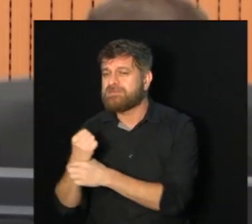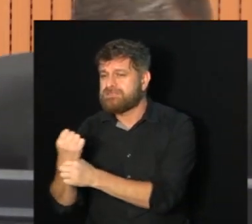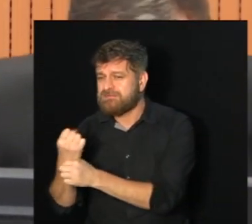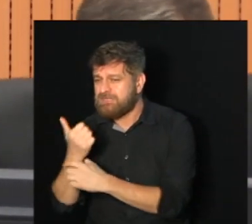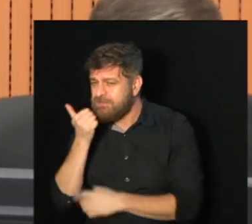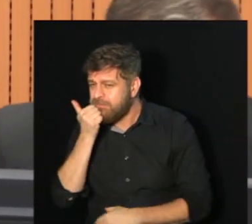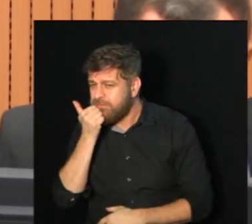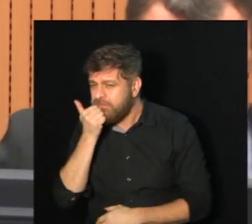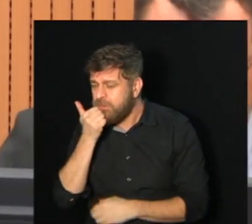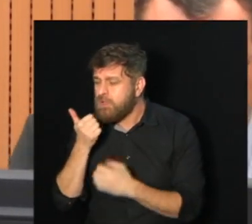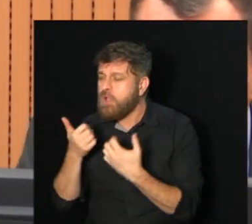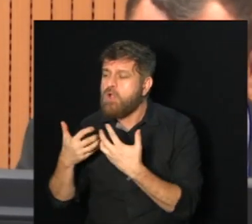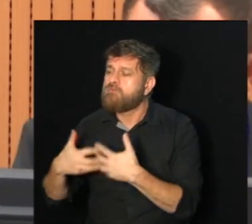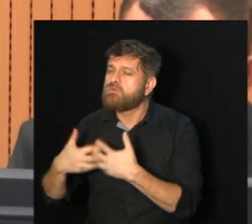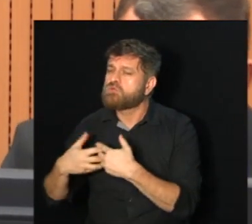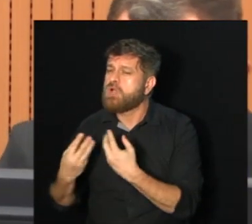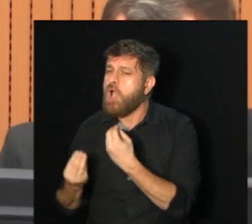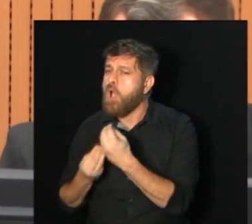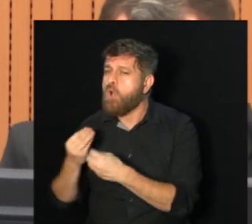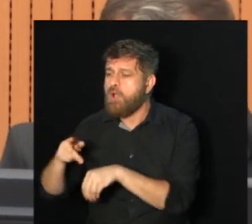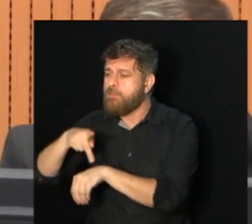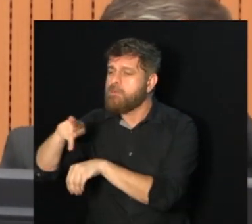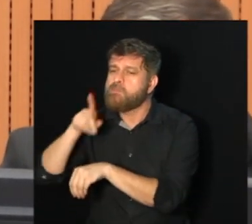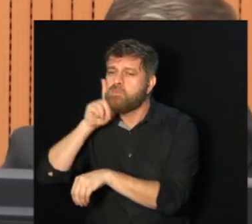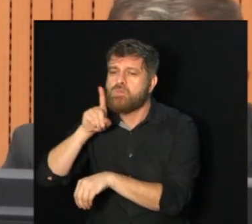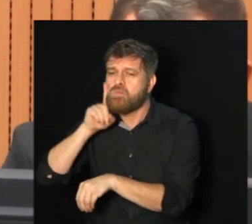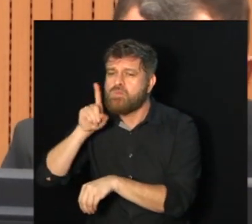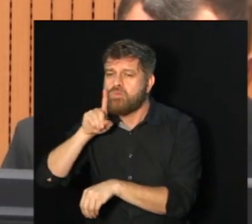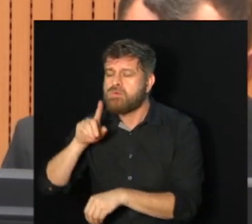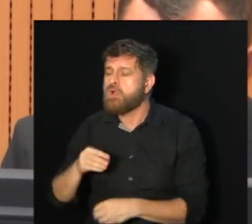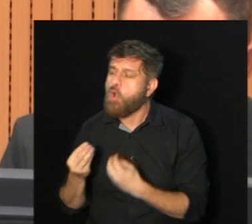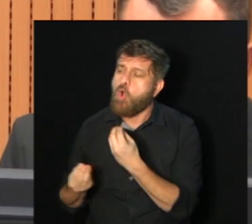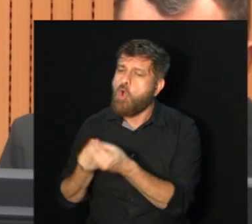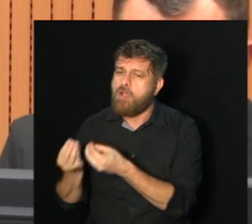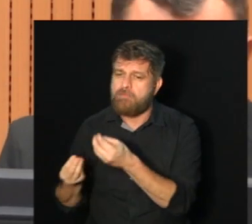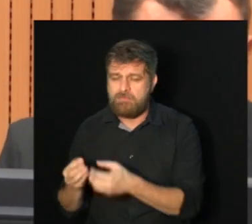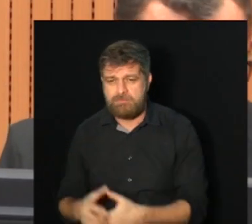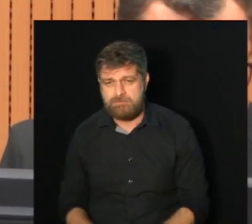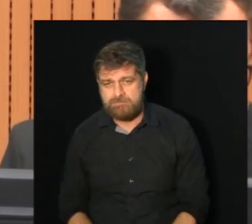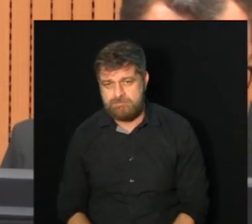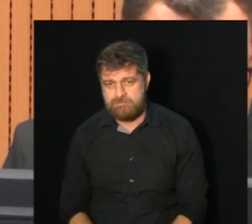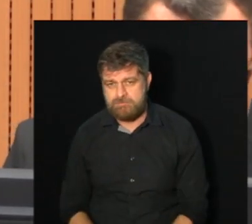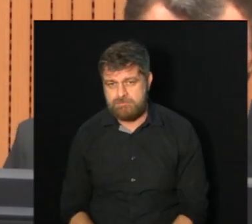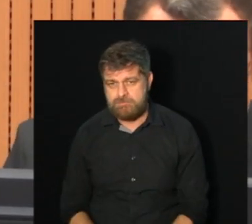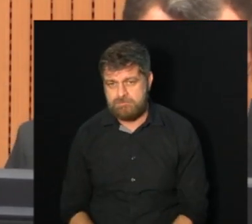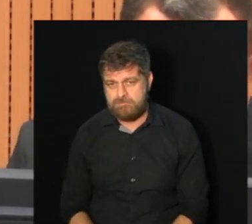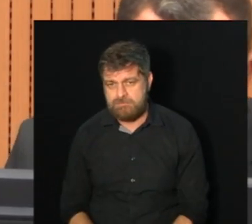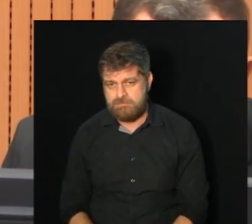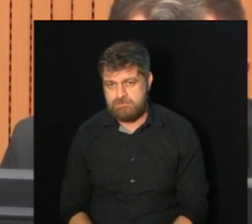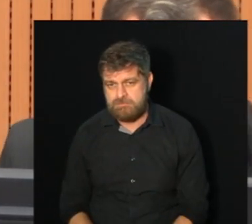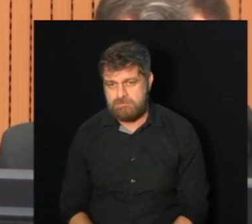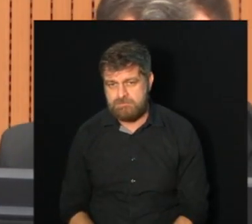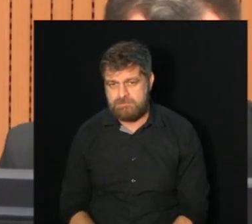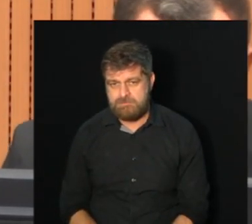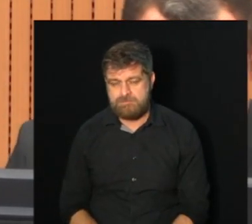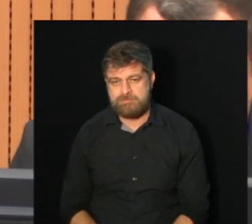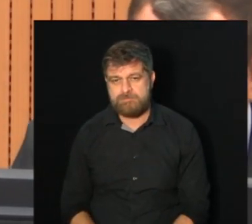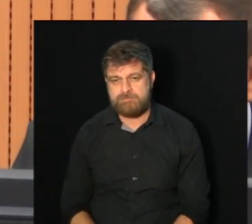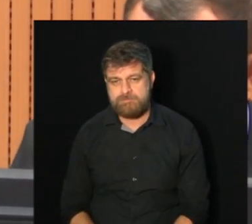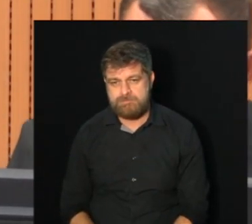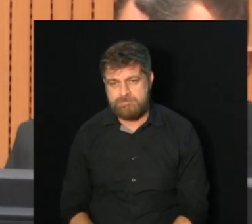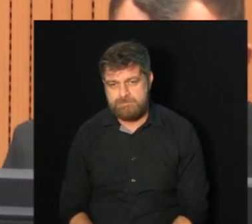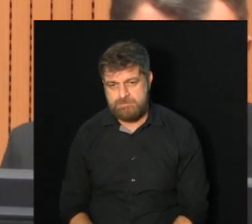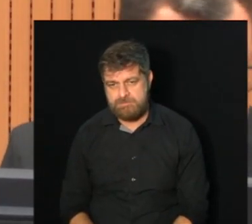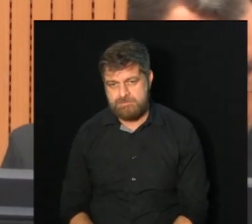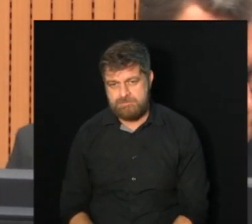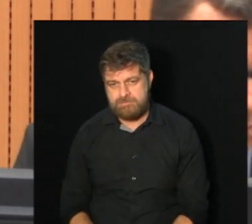radioamadores aí de emergência, ok, nos Estados Unidos. Por gentileza, N5 Golf Golf, PY2 LY.